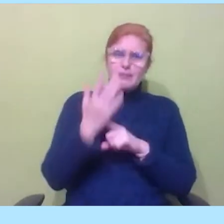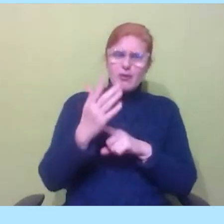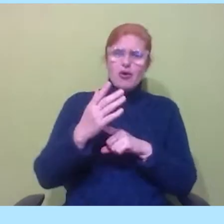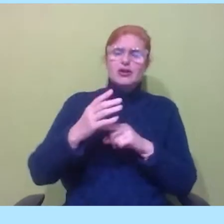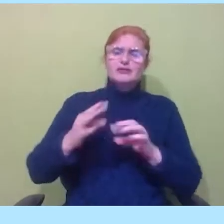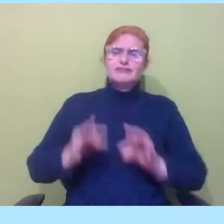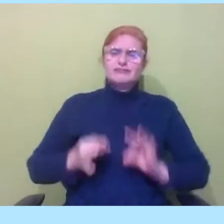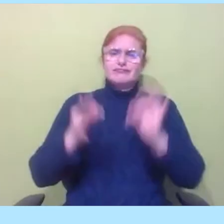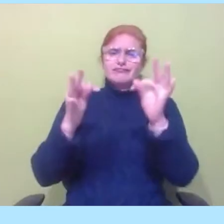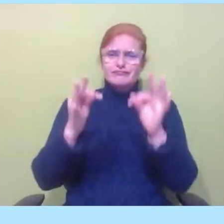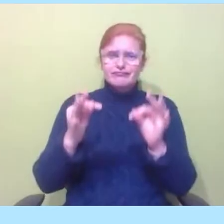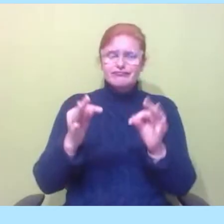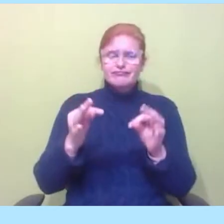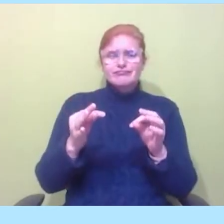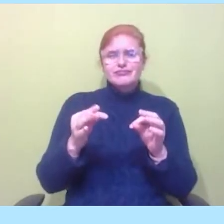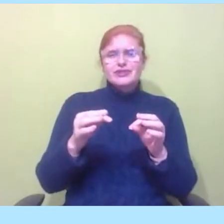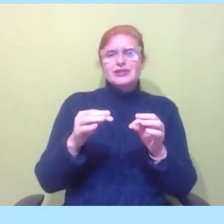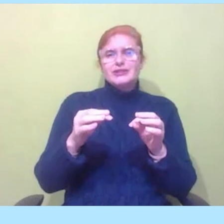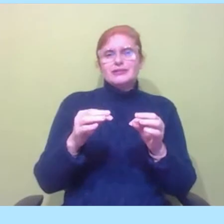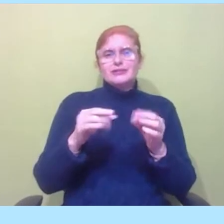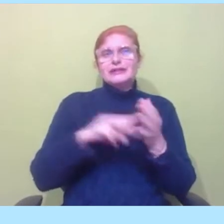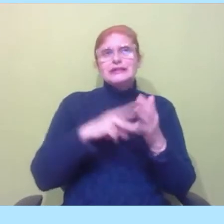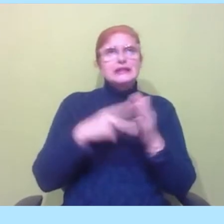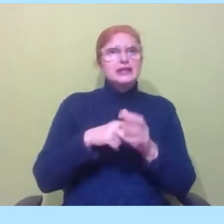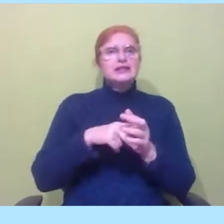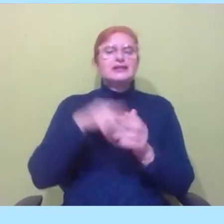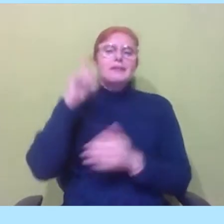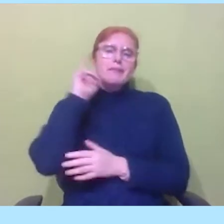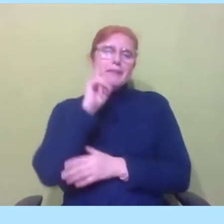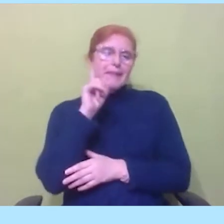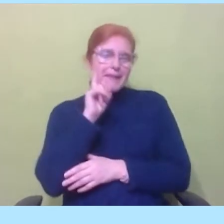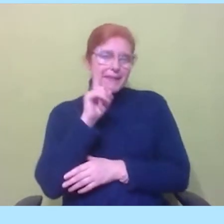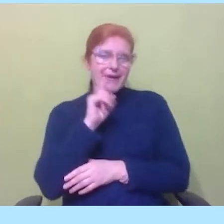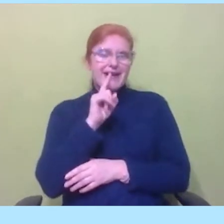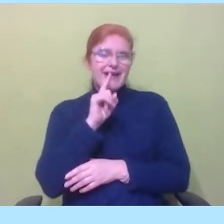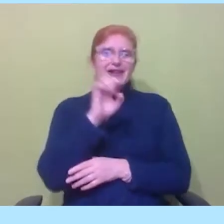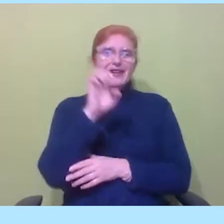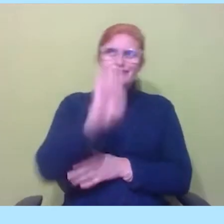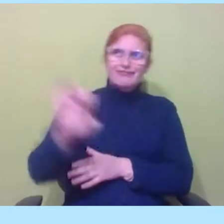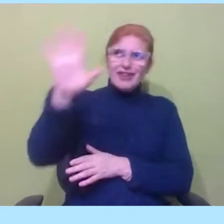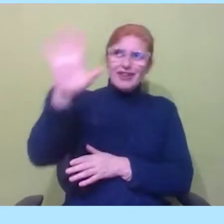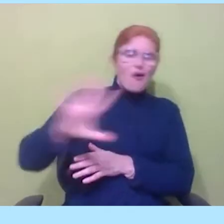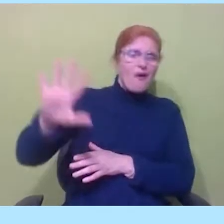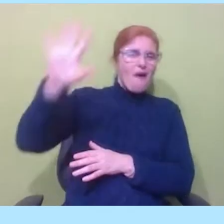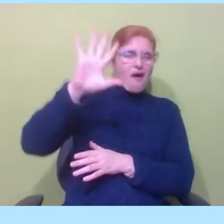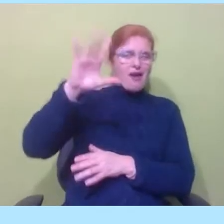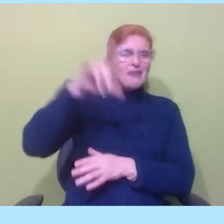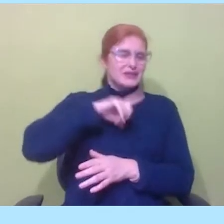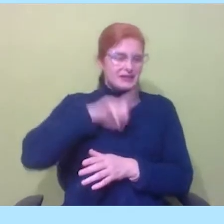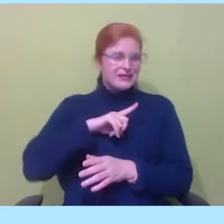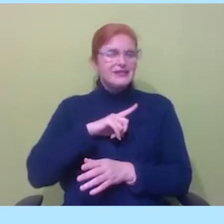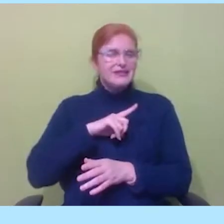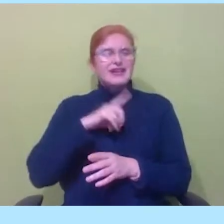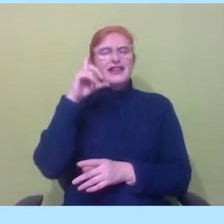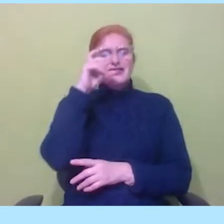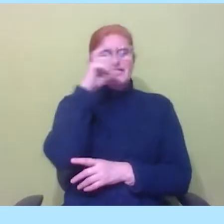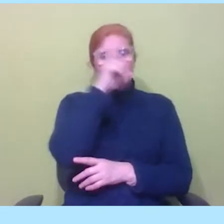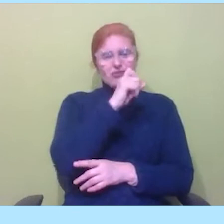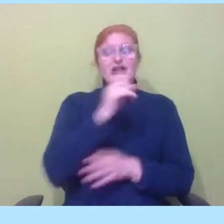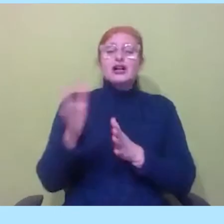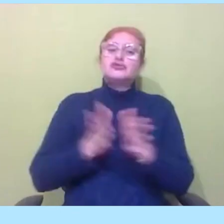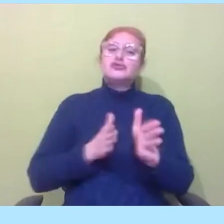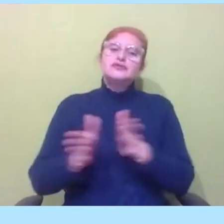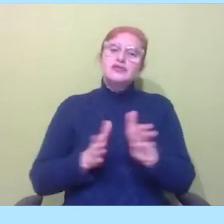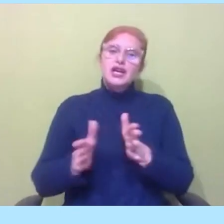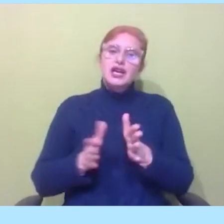norte hemisférica, em inglês, né, e a gente sabe da dificuldade que tem todos esses acessos. E acho